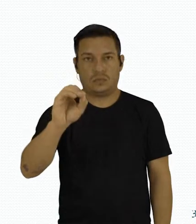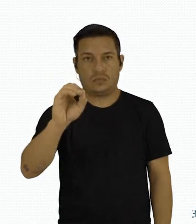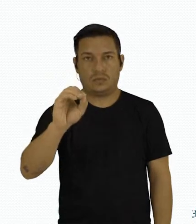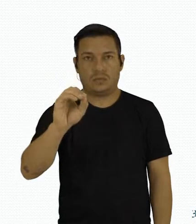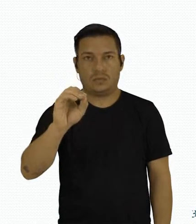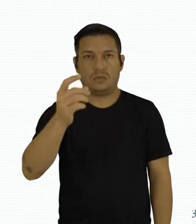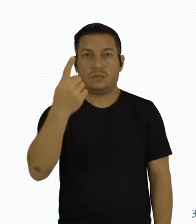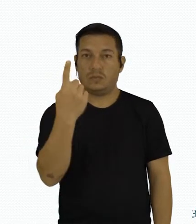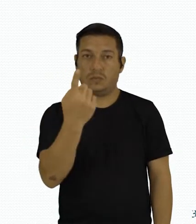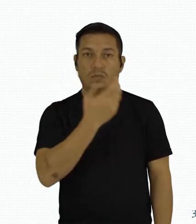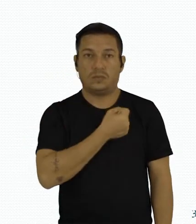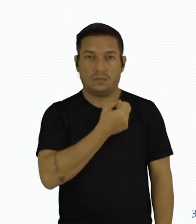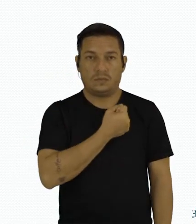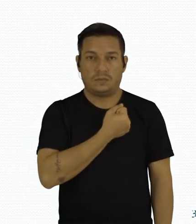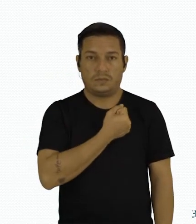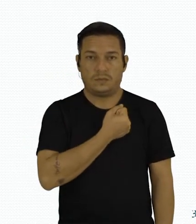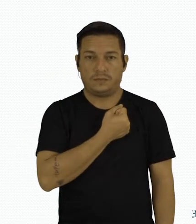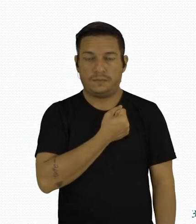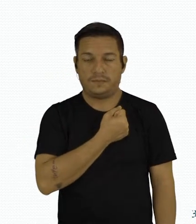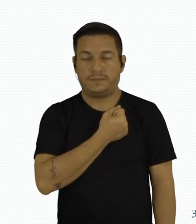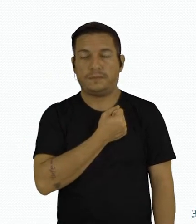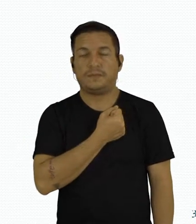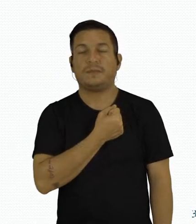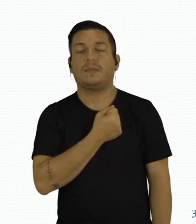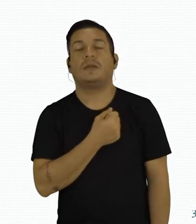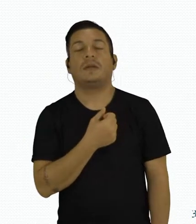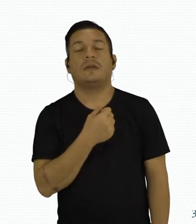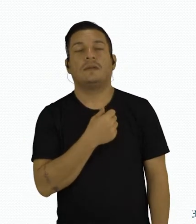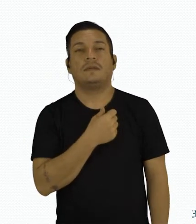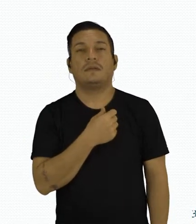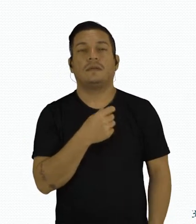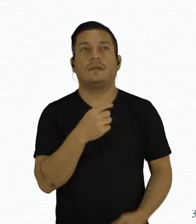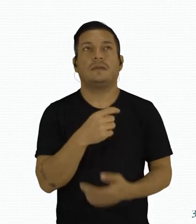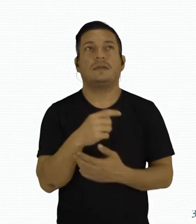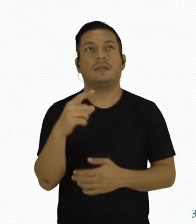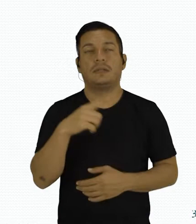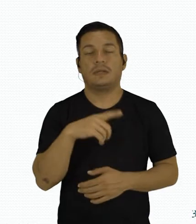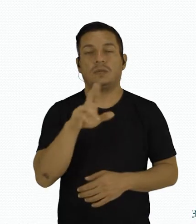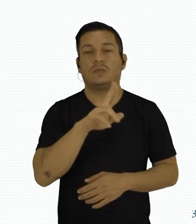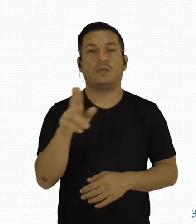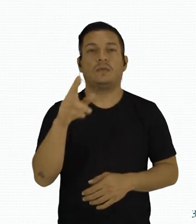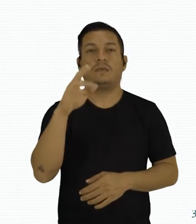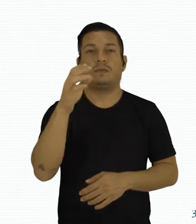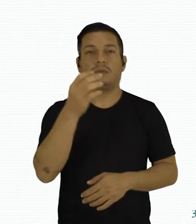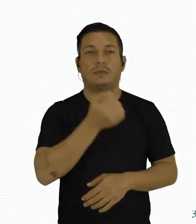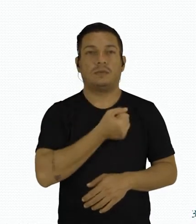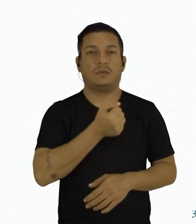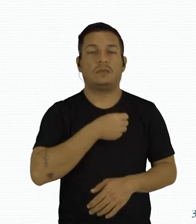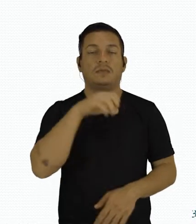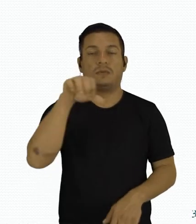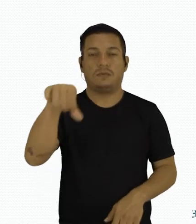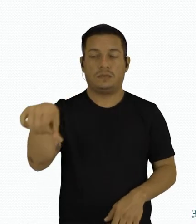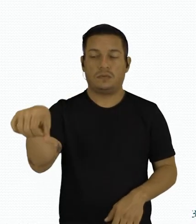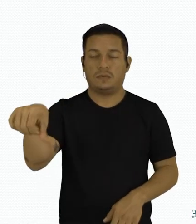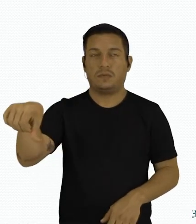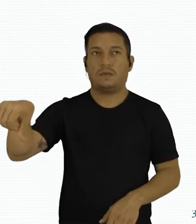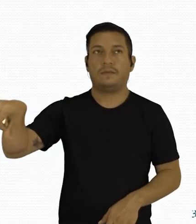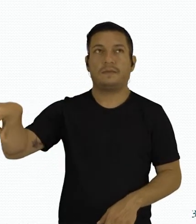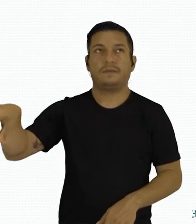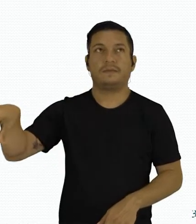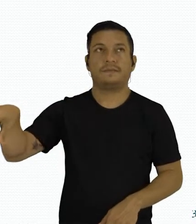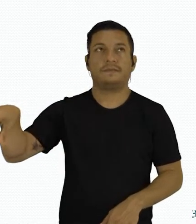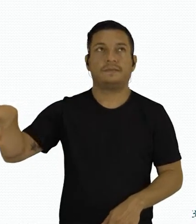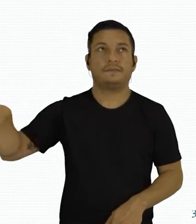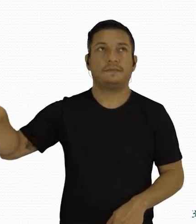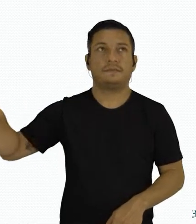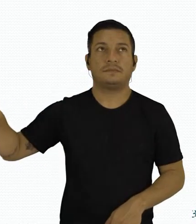só algarismo, certo? Tentem chamar o período de algarismo 9, tá? Para ficar melhor. Então, o nosso período